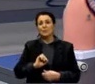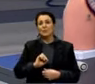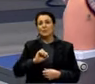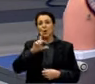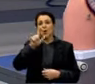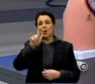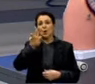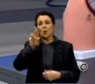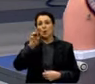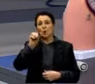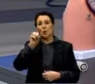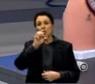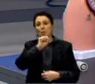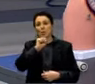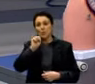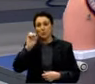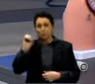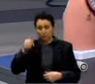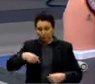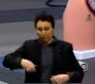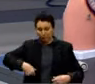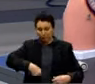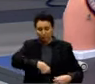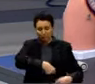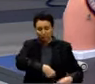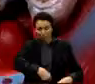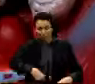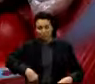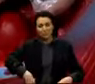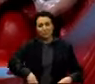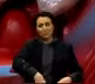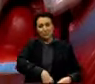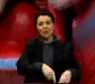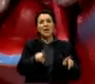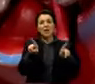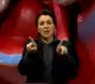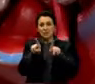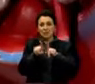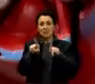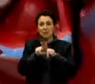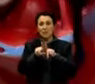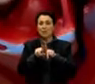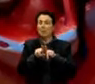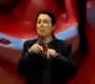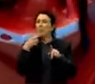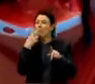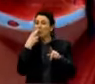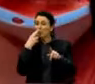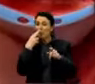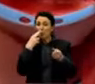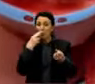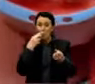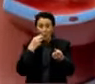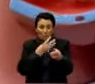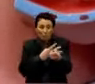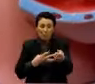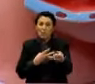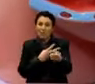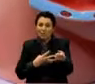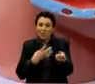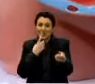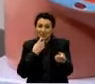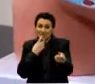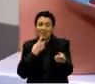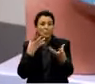grosso. O intestino grosso também podemos ver que é bastante vascularizado, não mais que o intestino delgado, né? Mas também